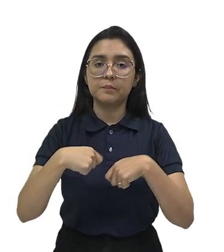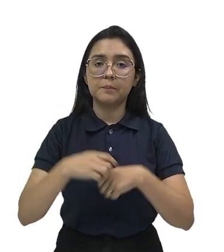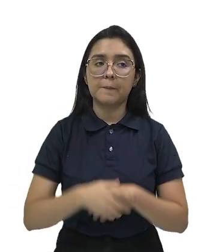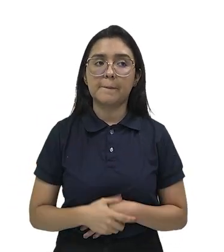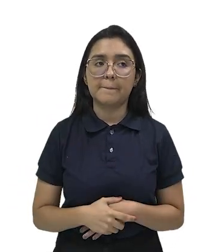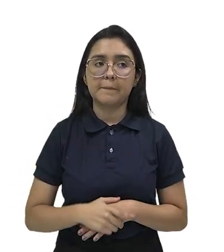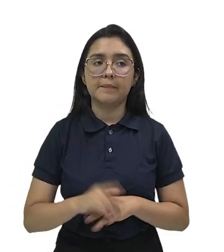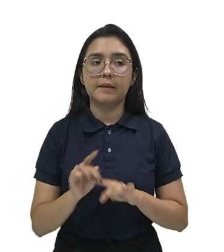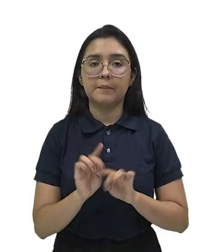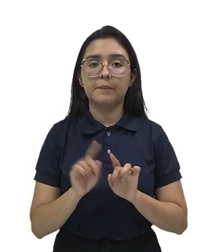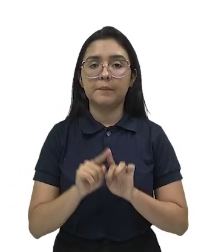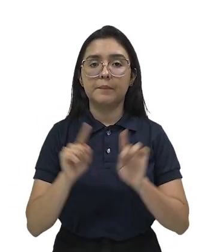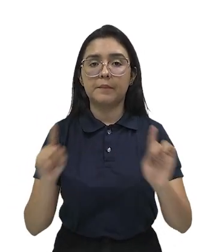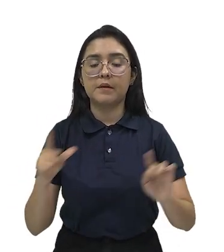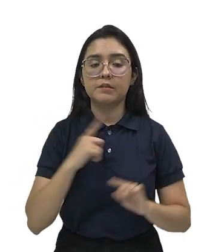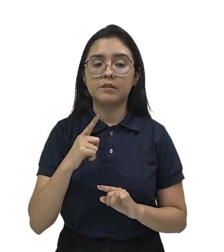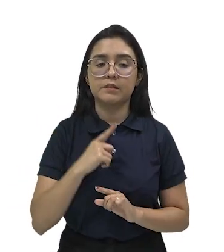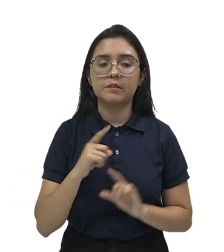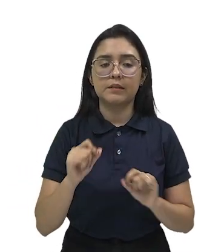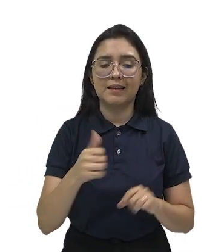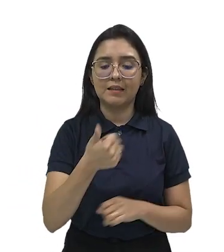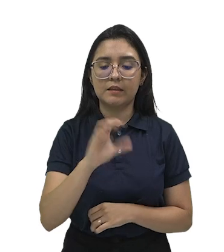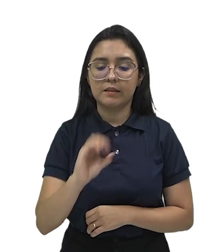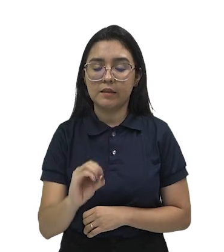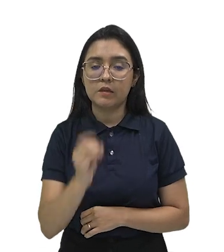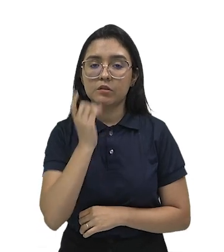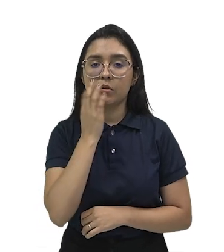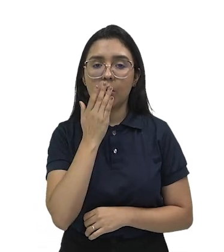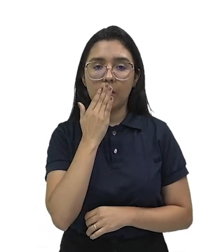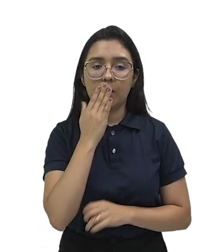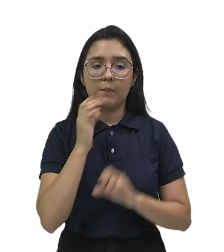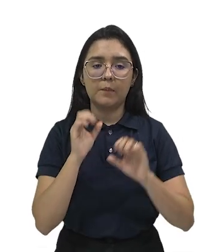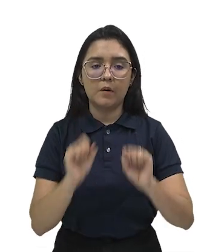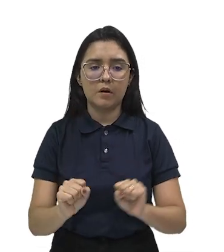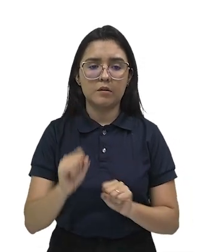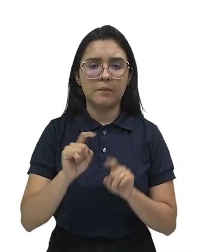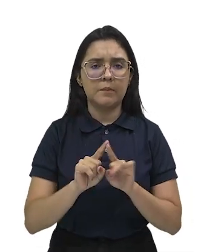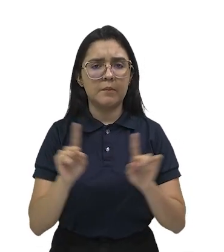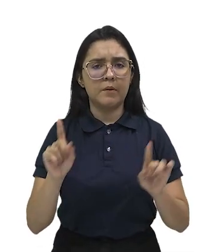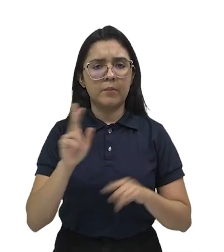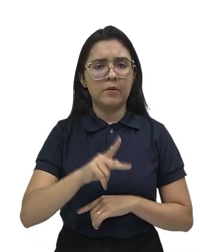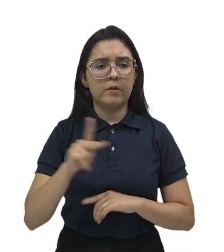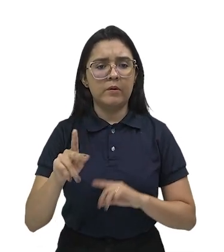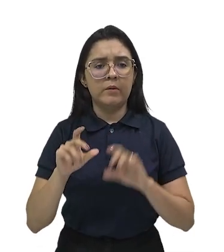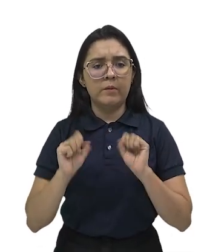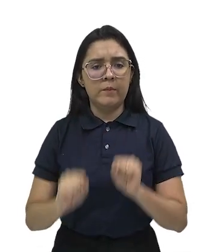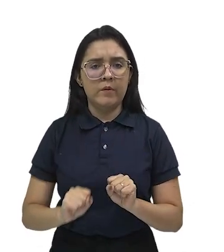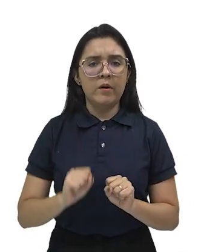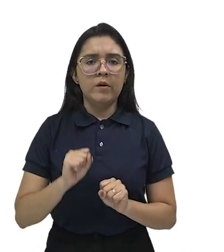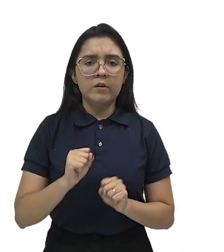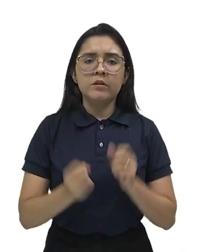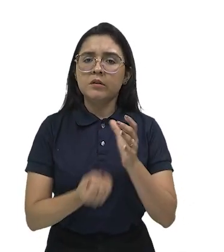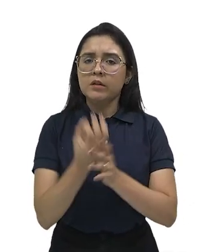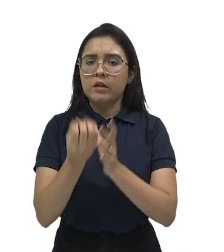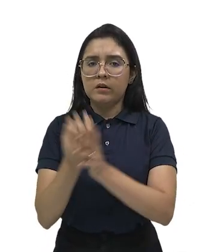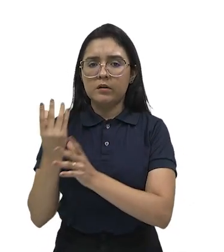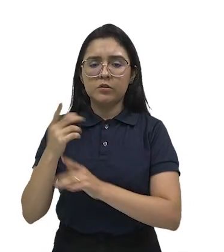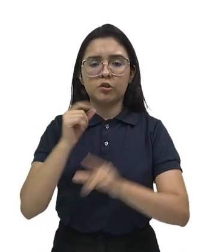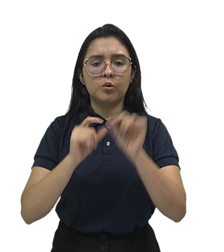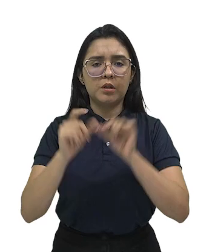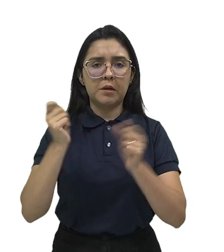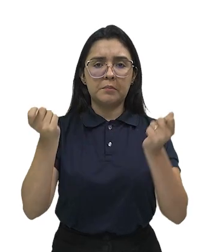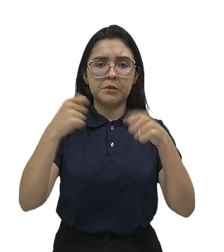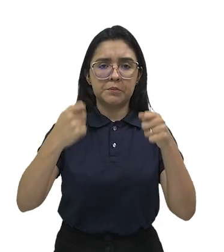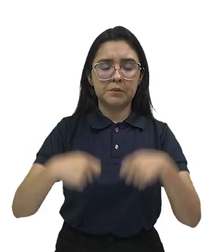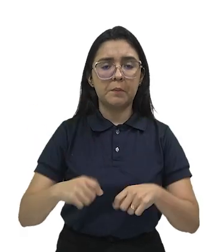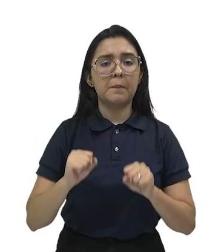Só que ele tem 10 cores. Aí eu poderia dizer, professor, mas eu posso sair montando isso? Pode, eu poderia colocar para